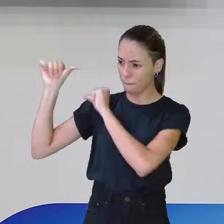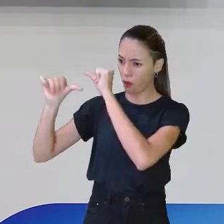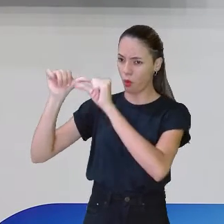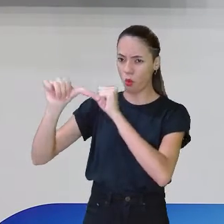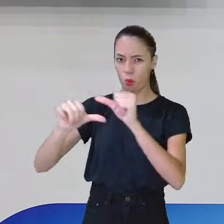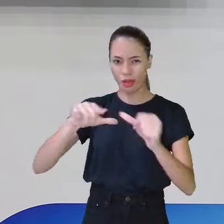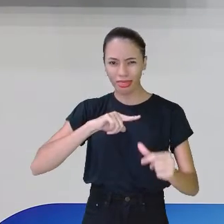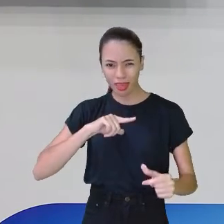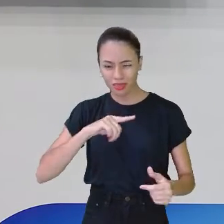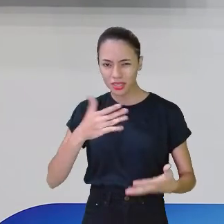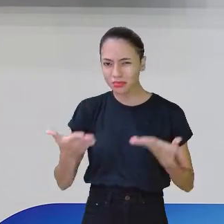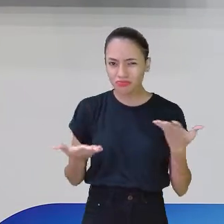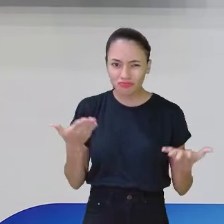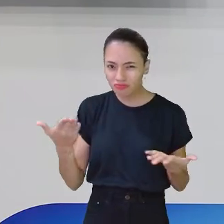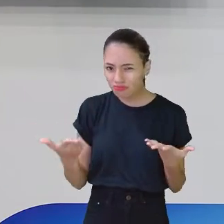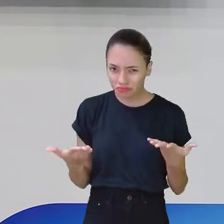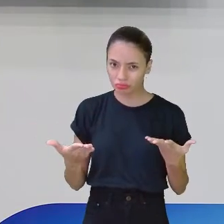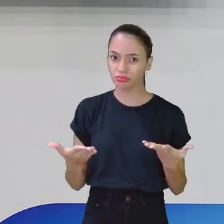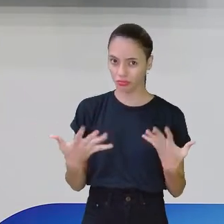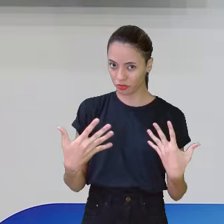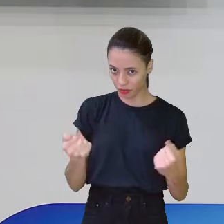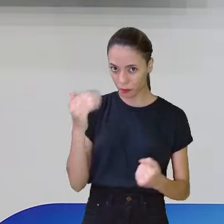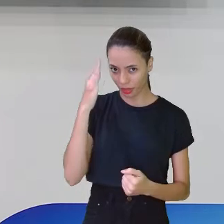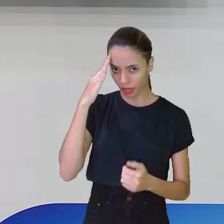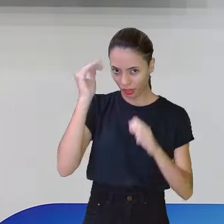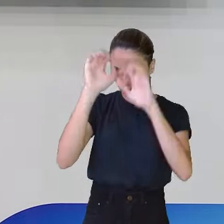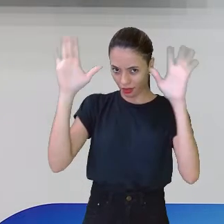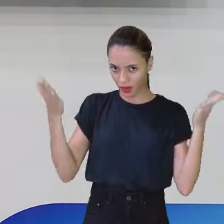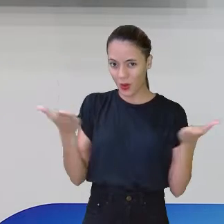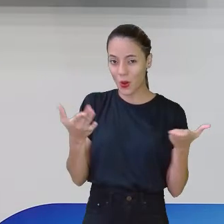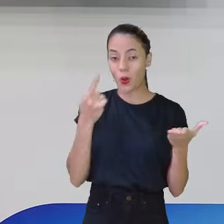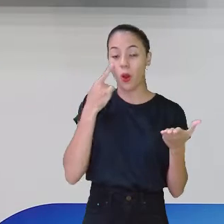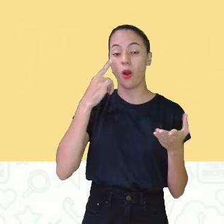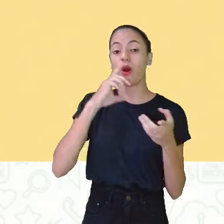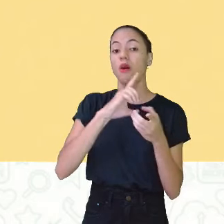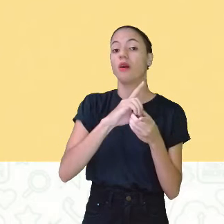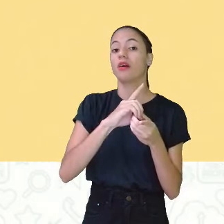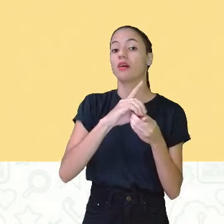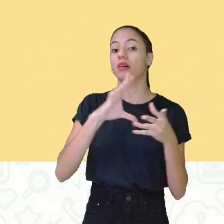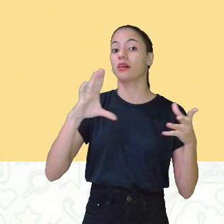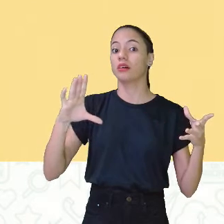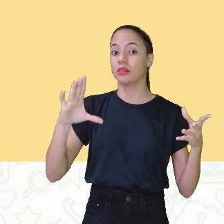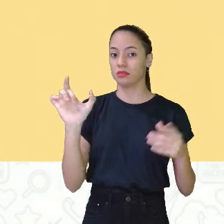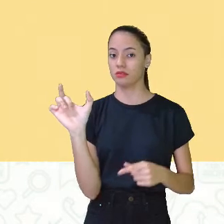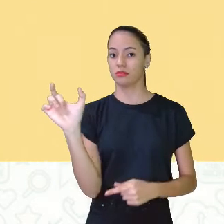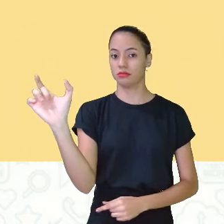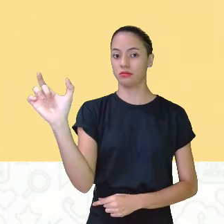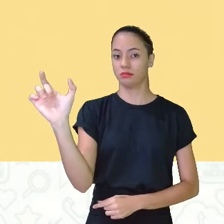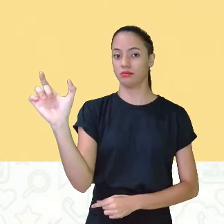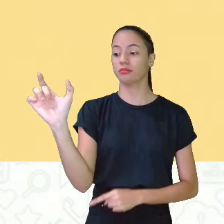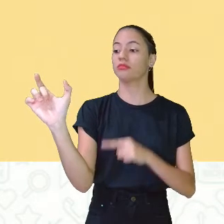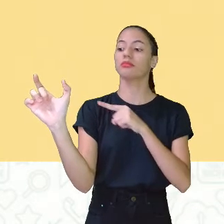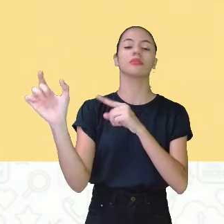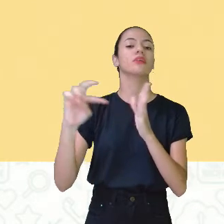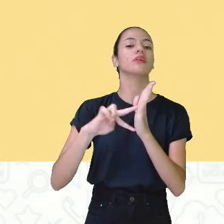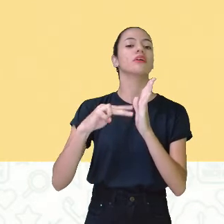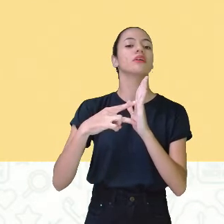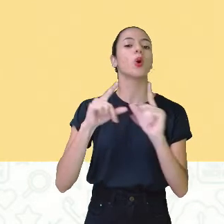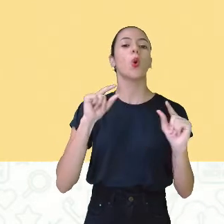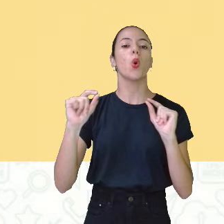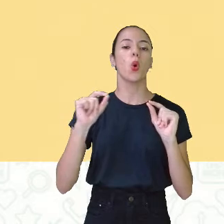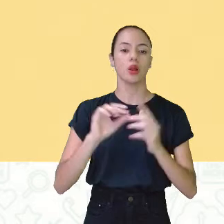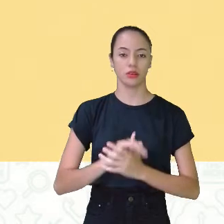Houve alterações? Vamos entender, né? Olha aí, democracia, a palavra, né, quer dizer aí,